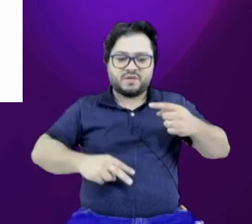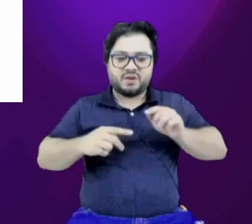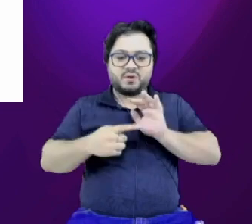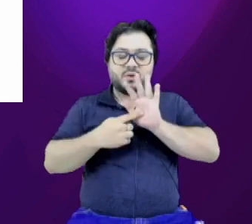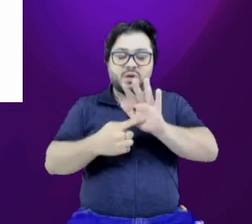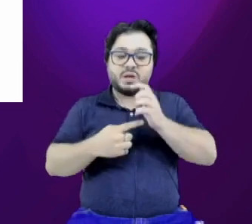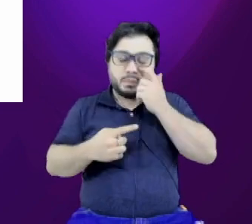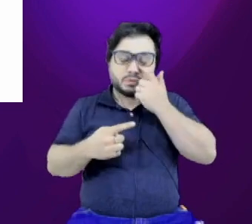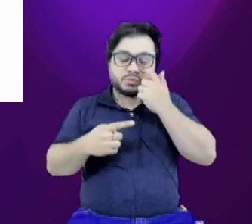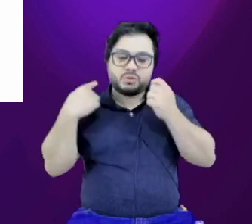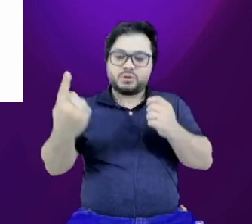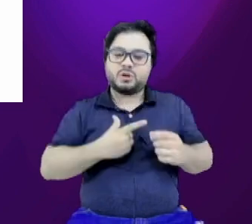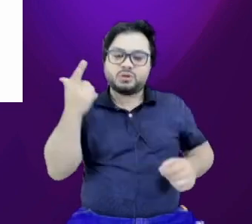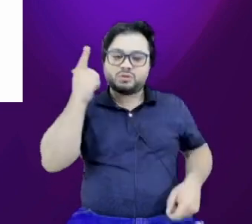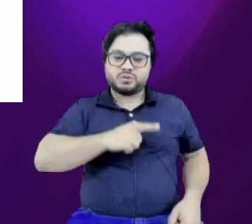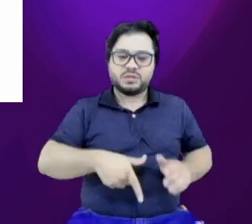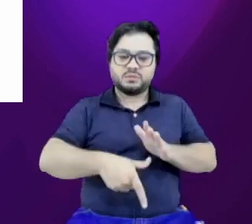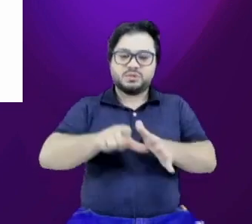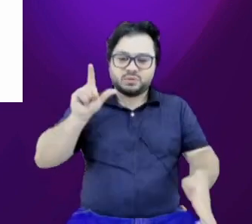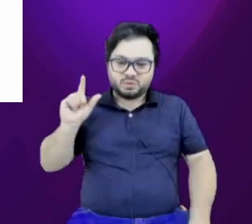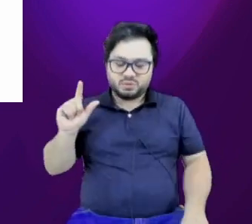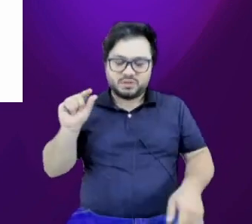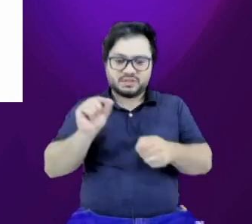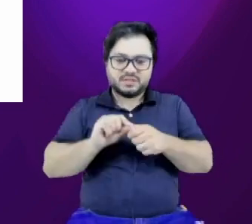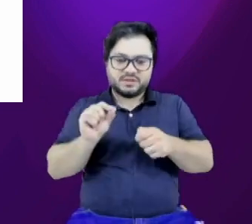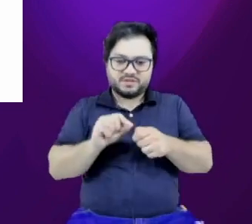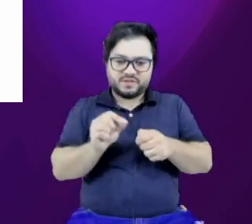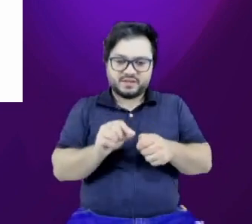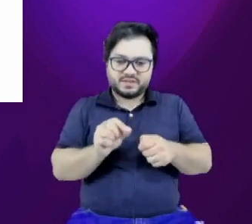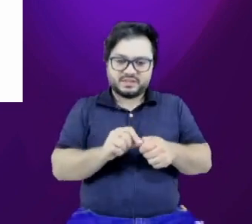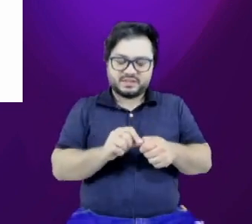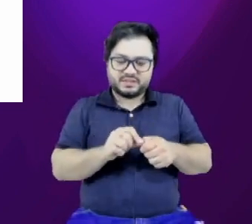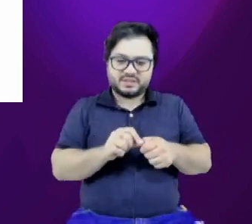a gente conseguiu do antes fazer